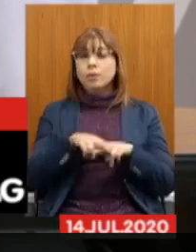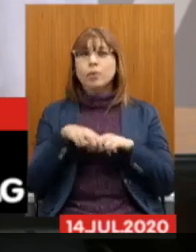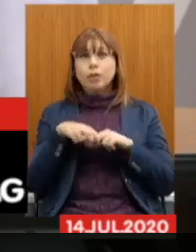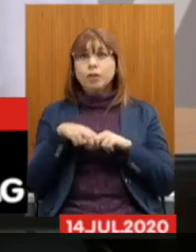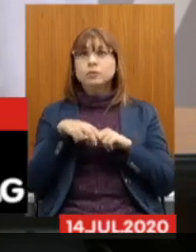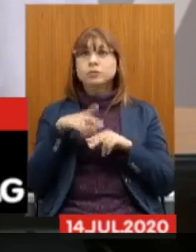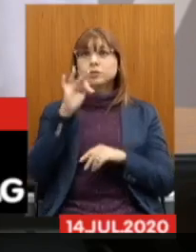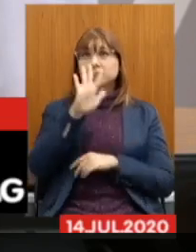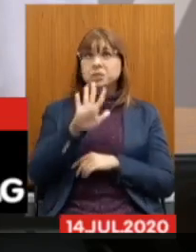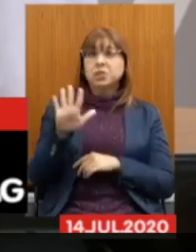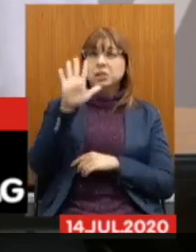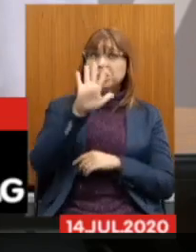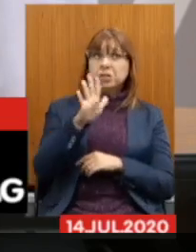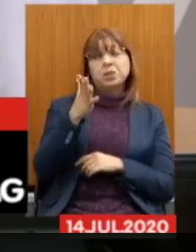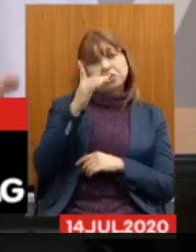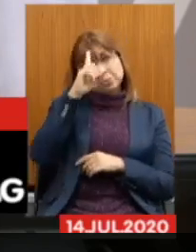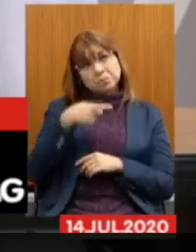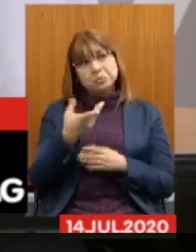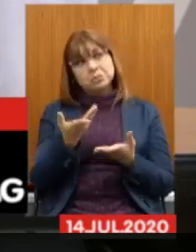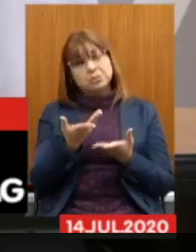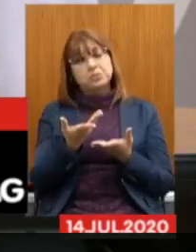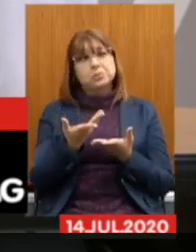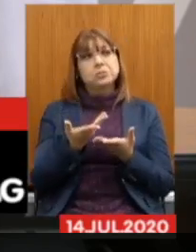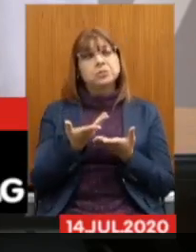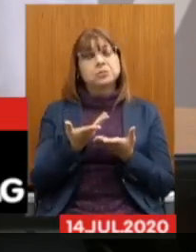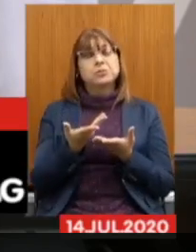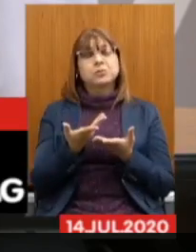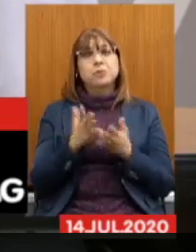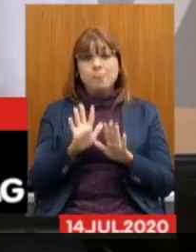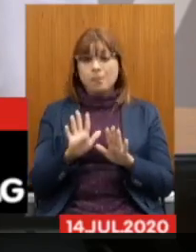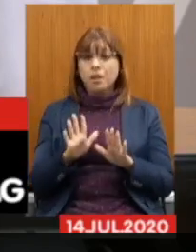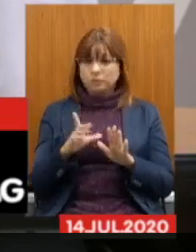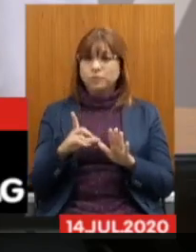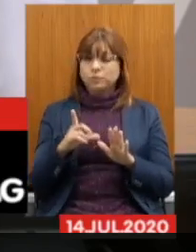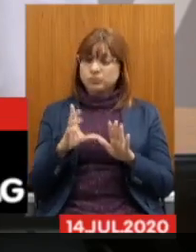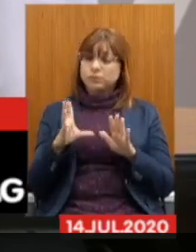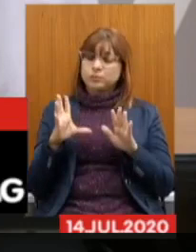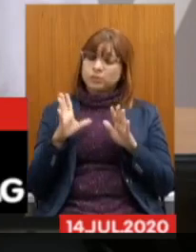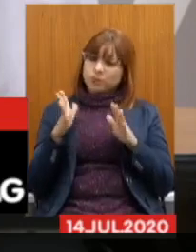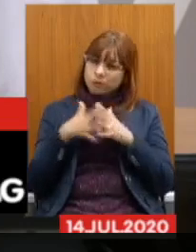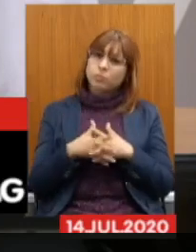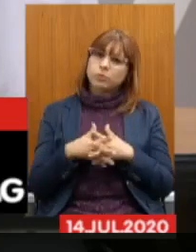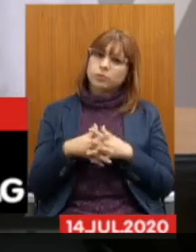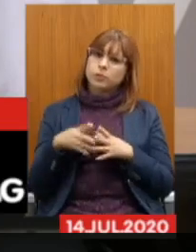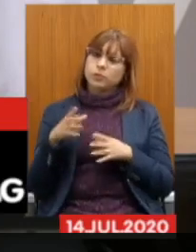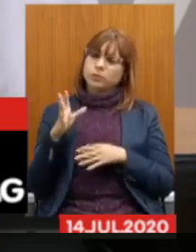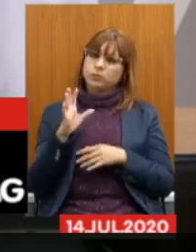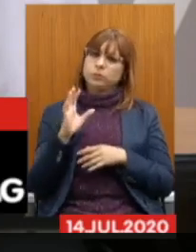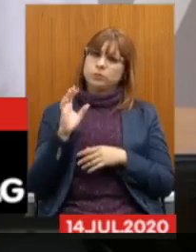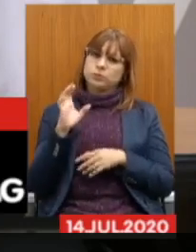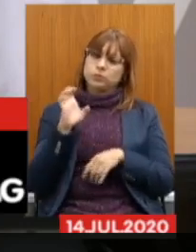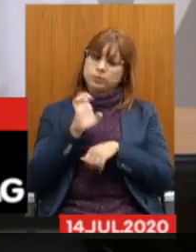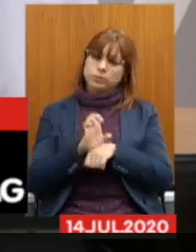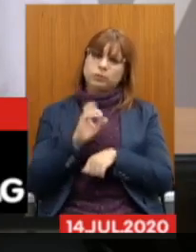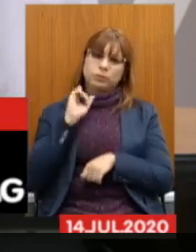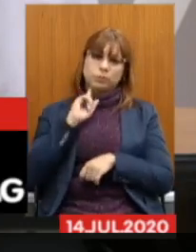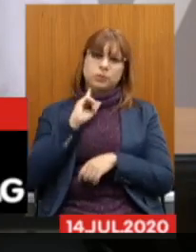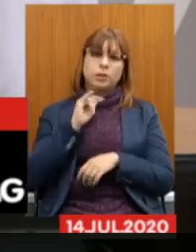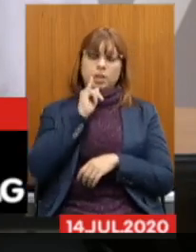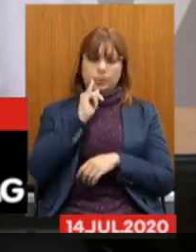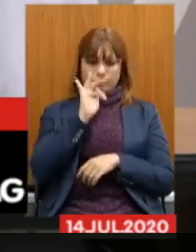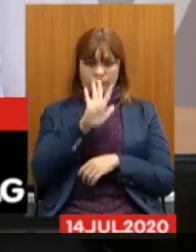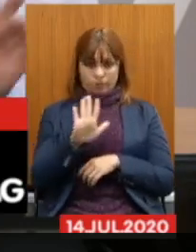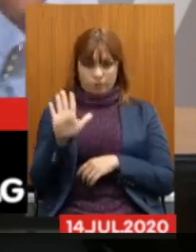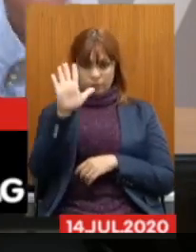sem qualquer ressalva ou particularidade afeta a Minas Gerais. Em âmbito federal, o escalonamento